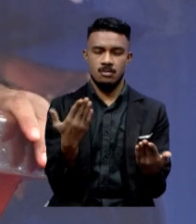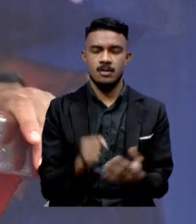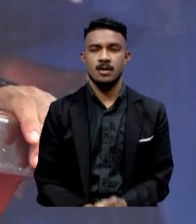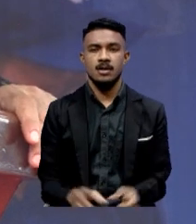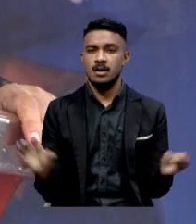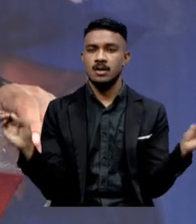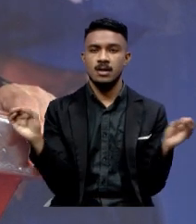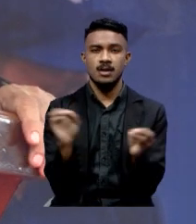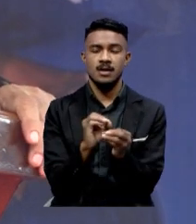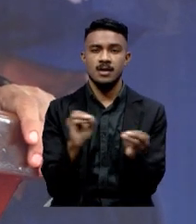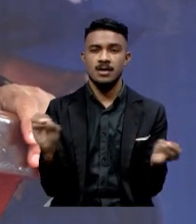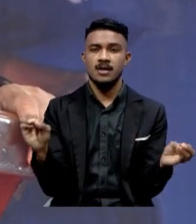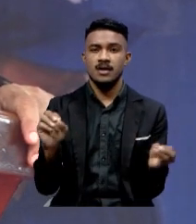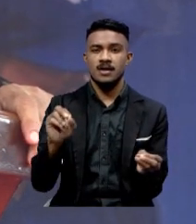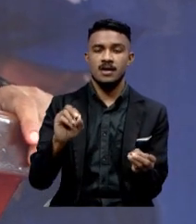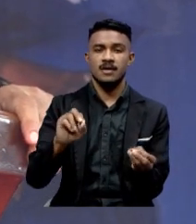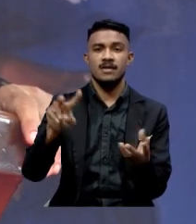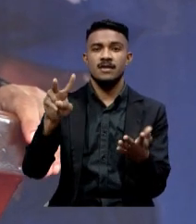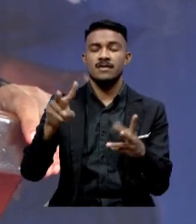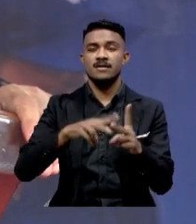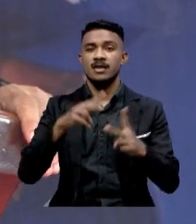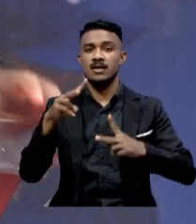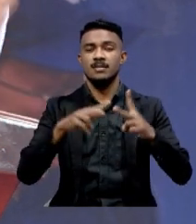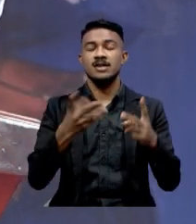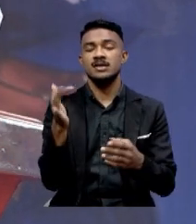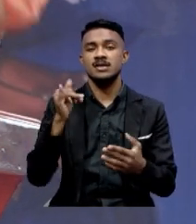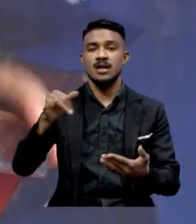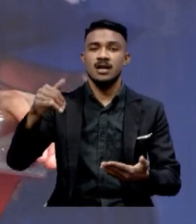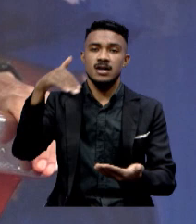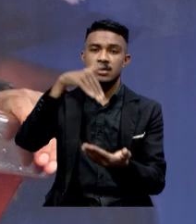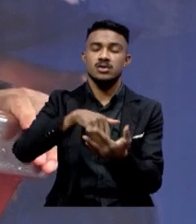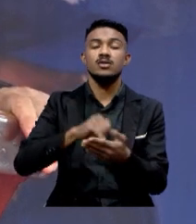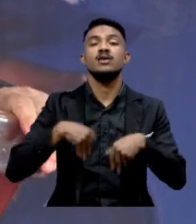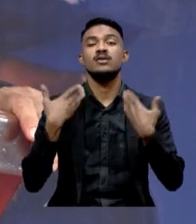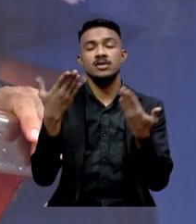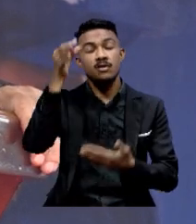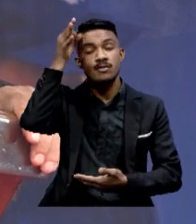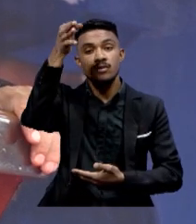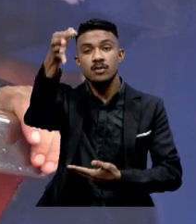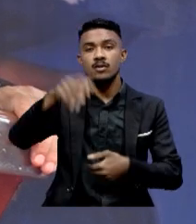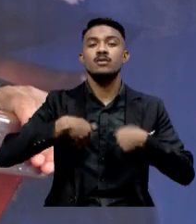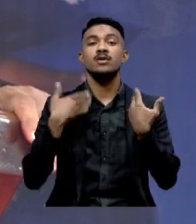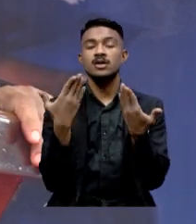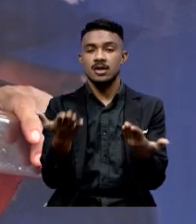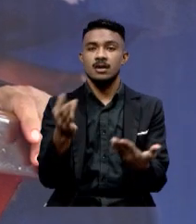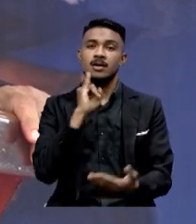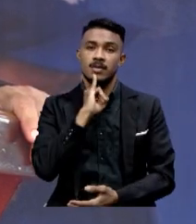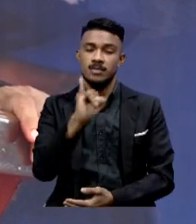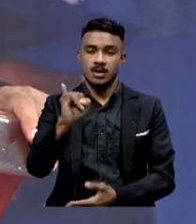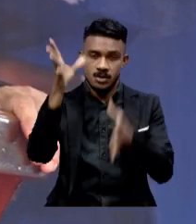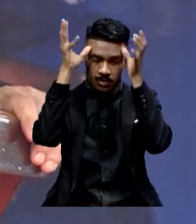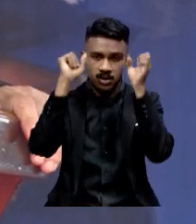ia nutrição sira tu estuda ou ensa futuro ou ensa tanto nema ca presidência